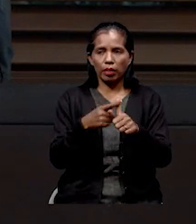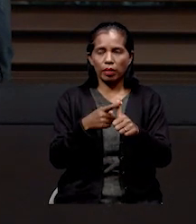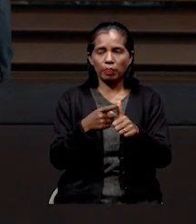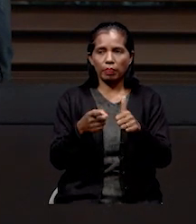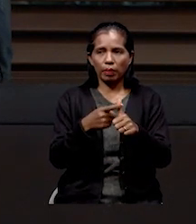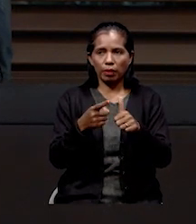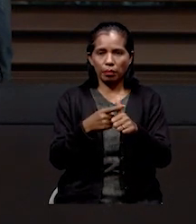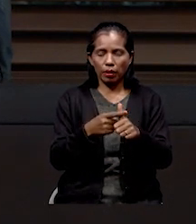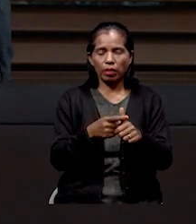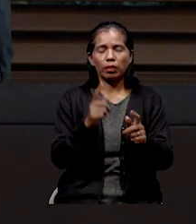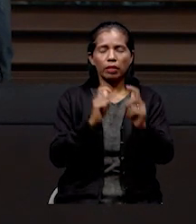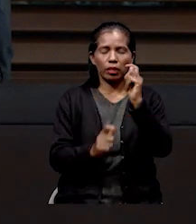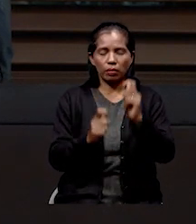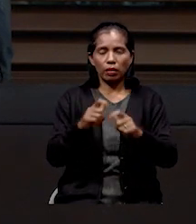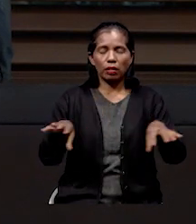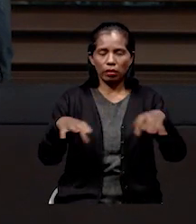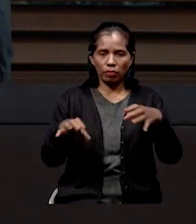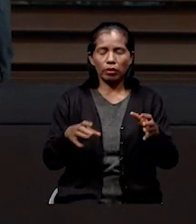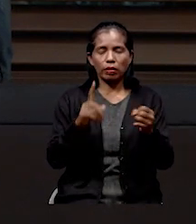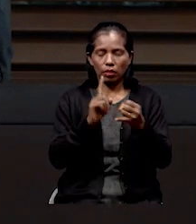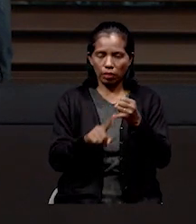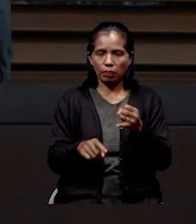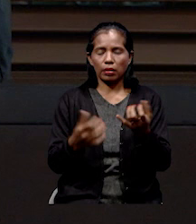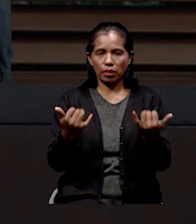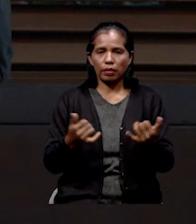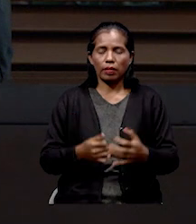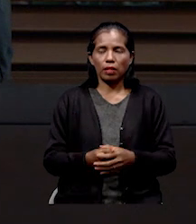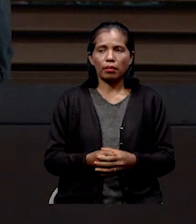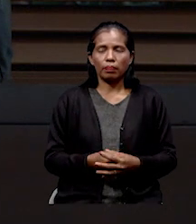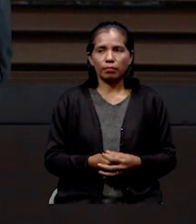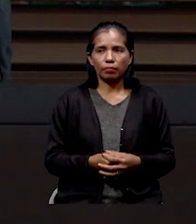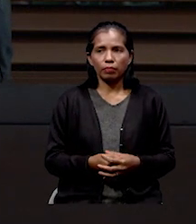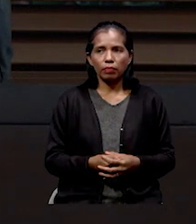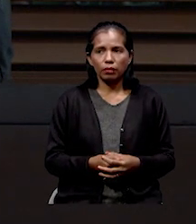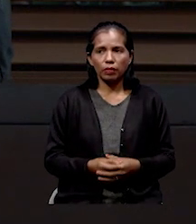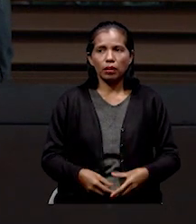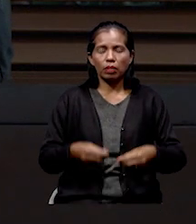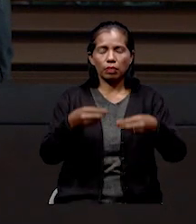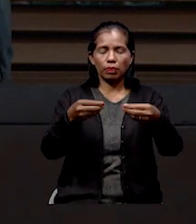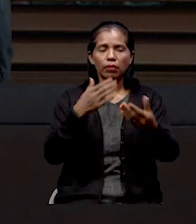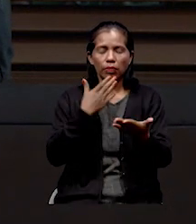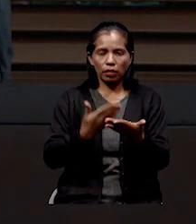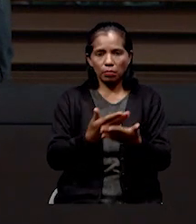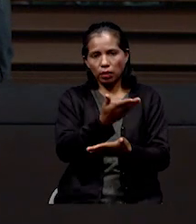primeira fase vai envolvendo o tribunal nem o processo de né nebe boa sorte vai ter boa ser roto